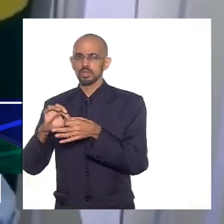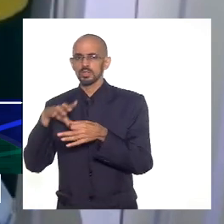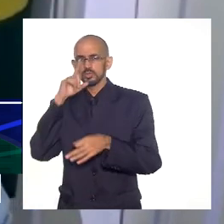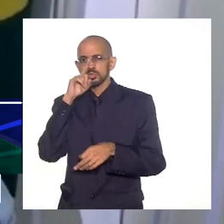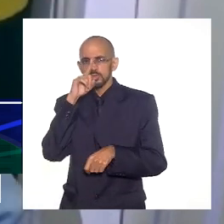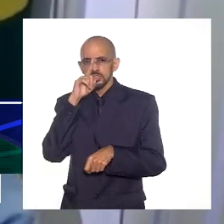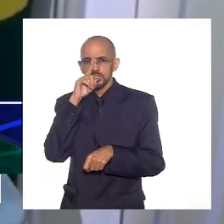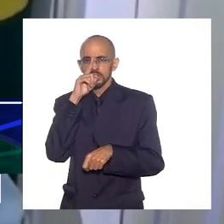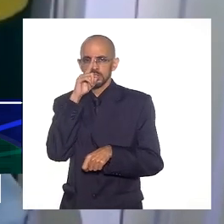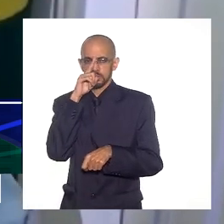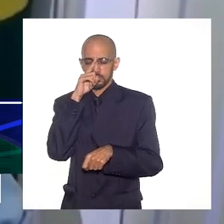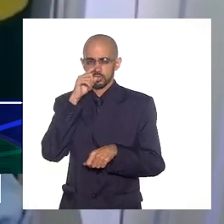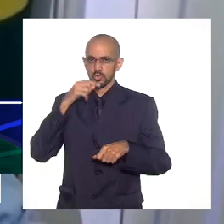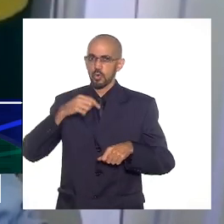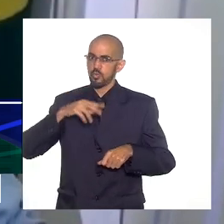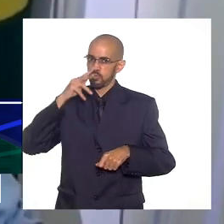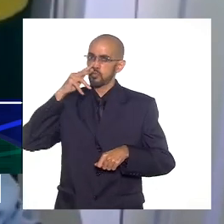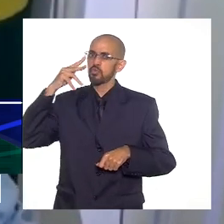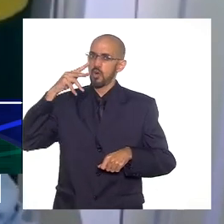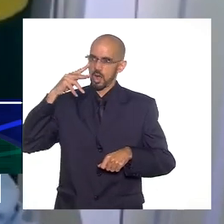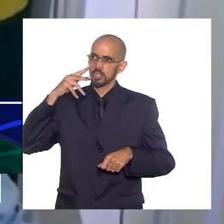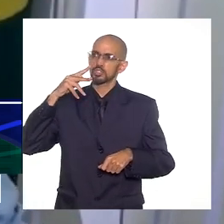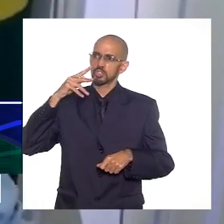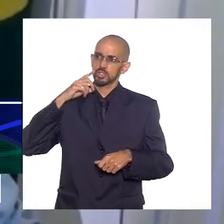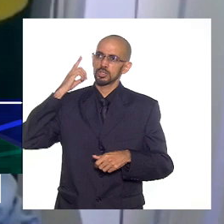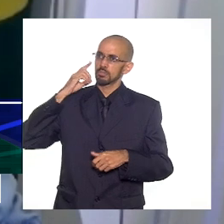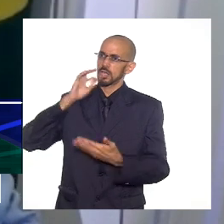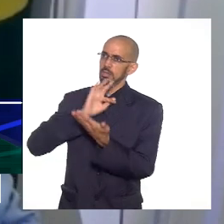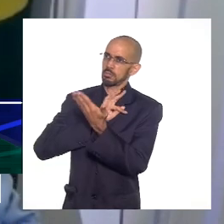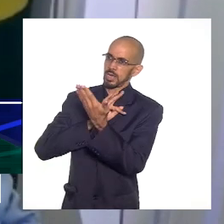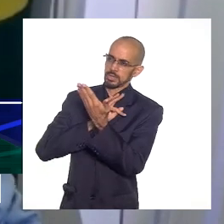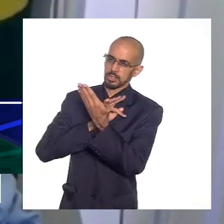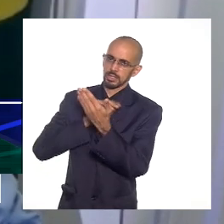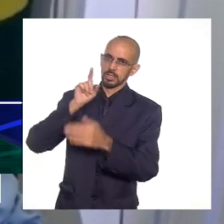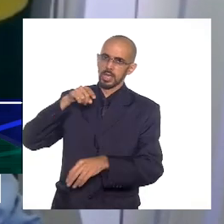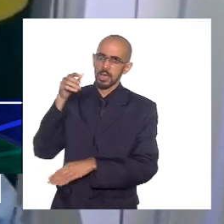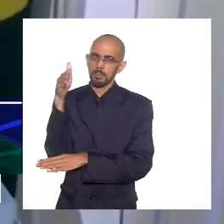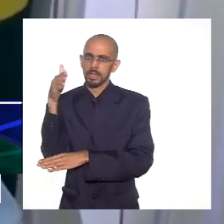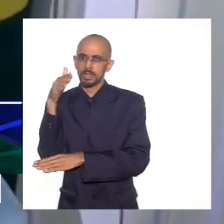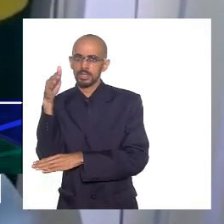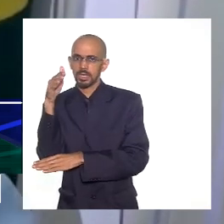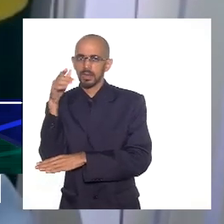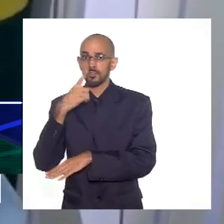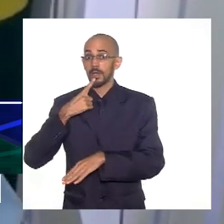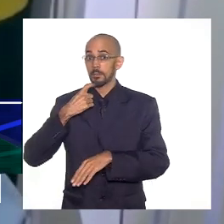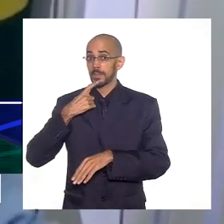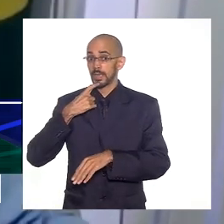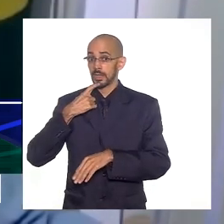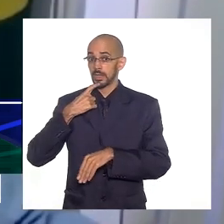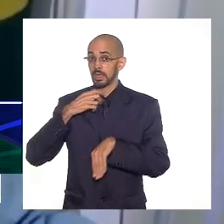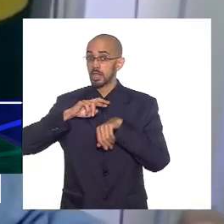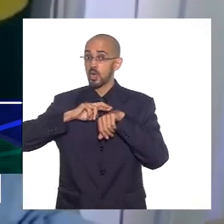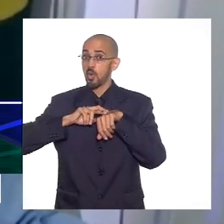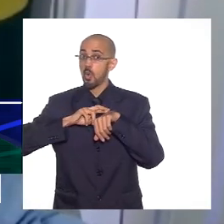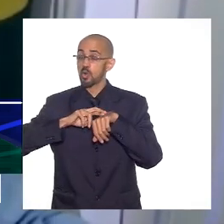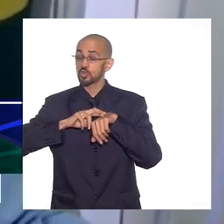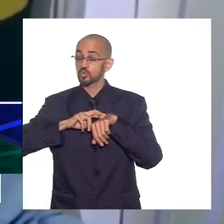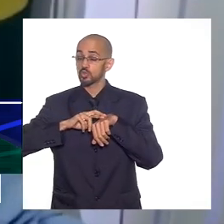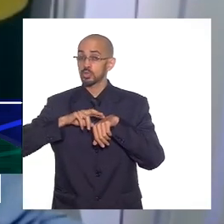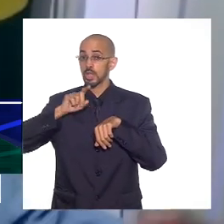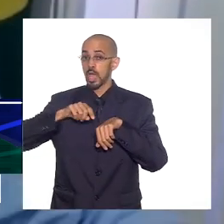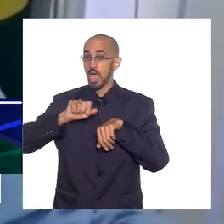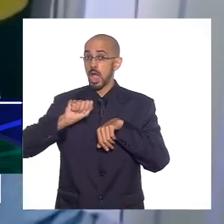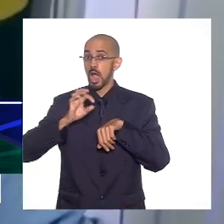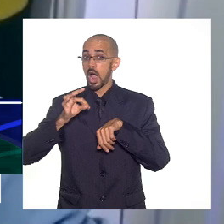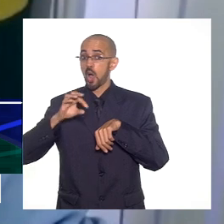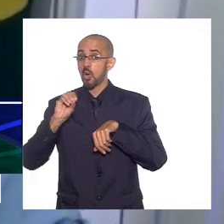muito contundente, deputada Marta Rocha. As bandeiras vermelha e roxa, que indicam risco alto